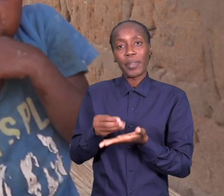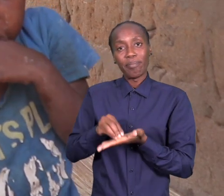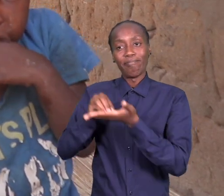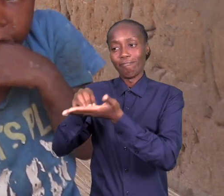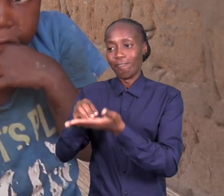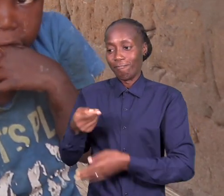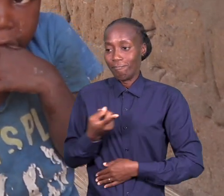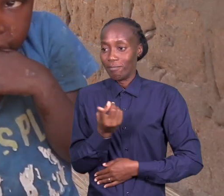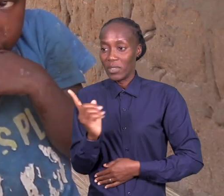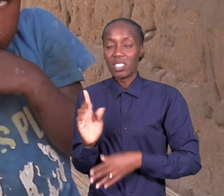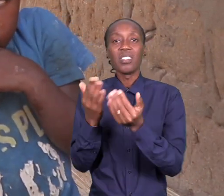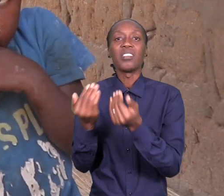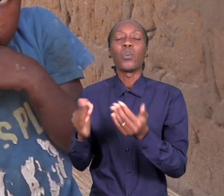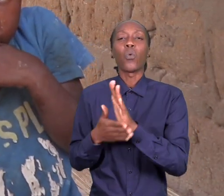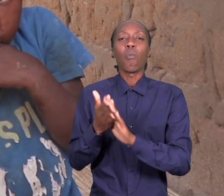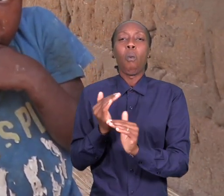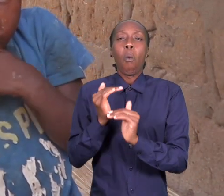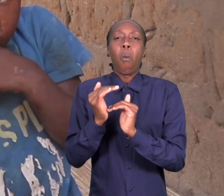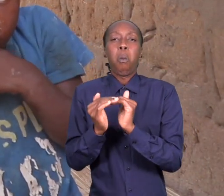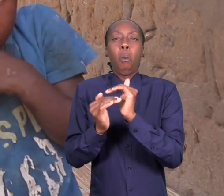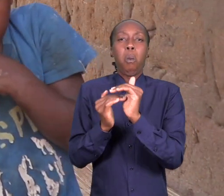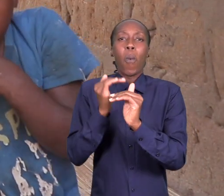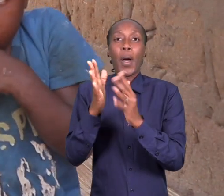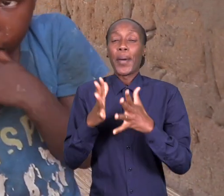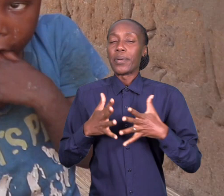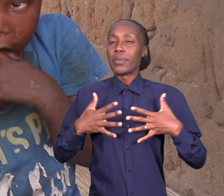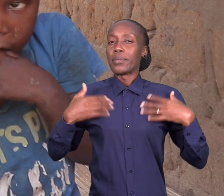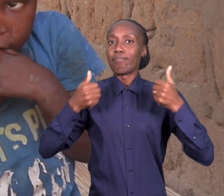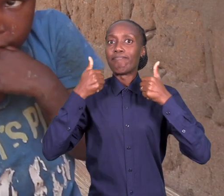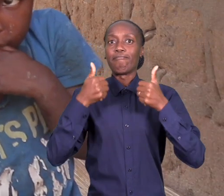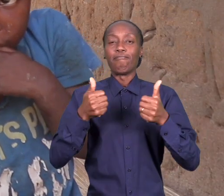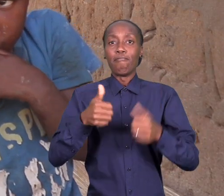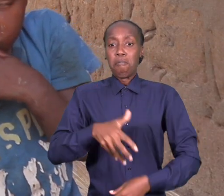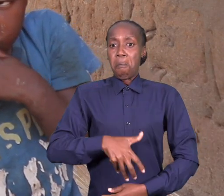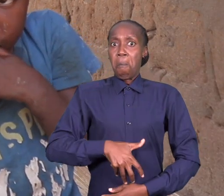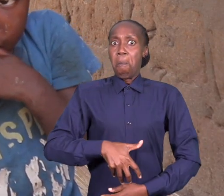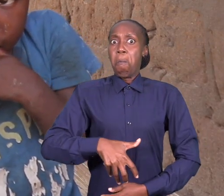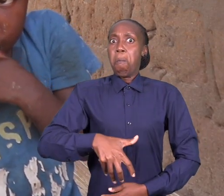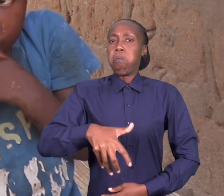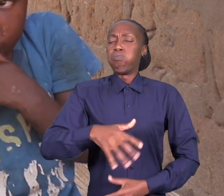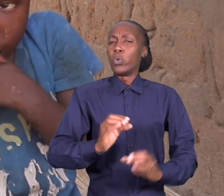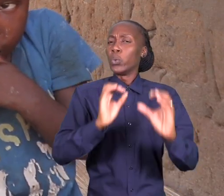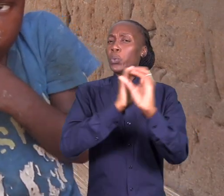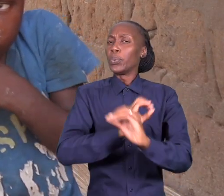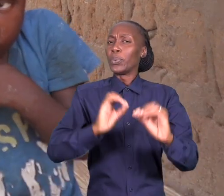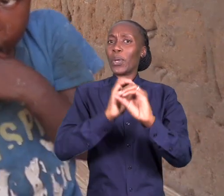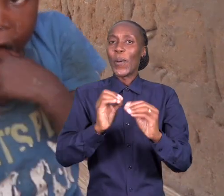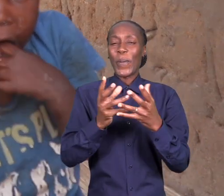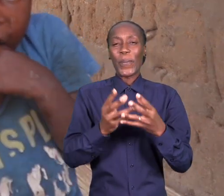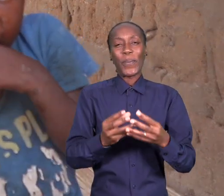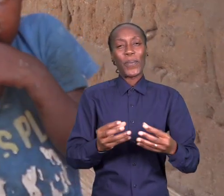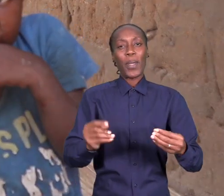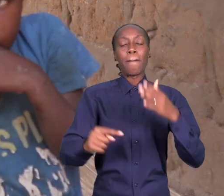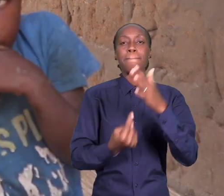estes medicamentos aos meus filhos, existe uma grande evolução. Eles estão a crescer saudáveis e sem ter barrigas